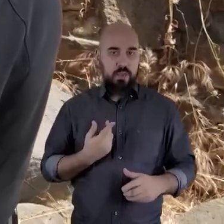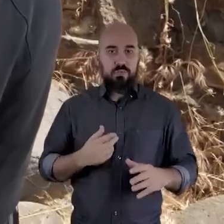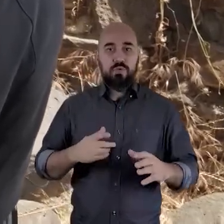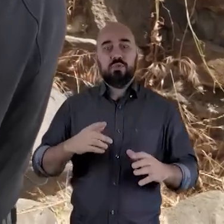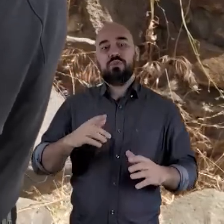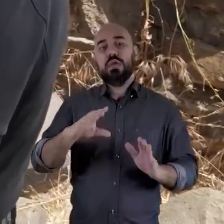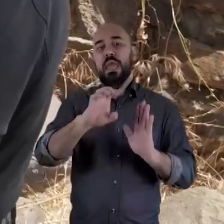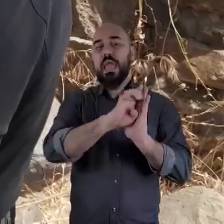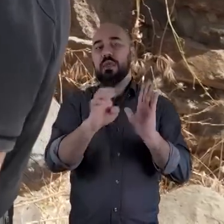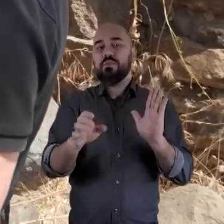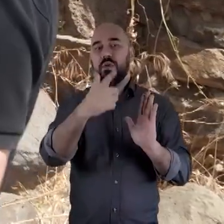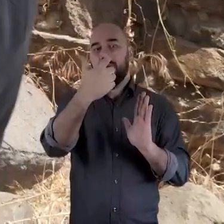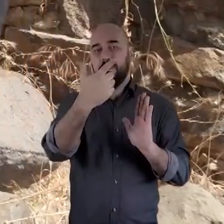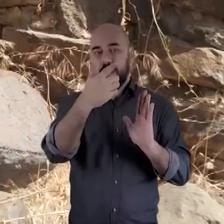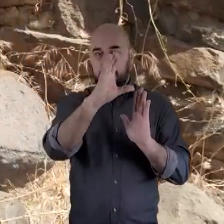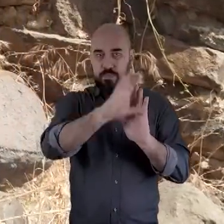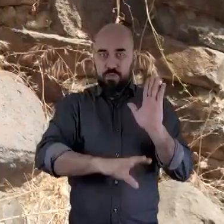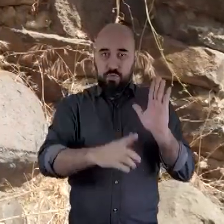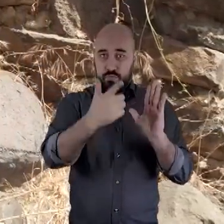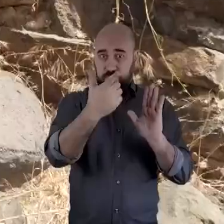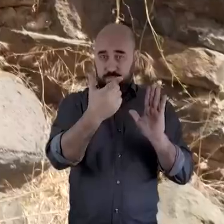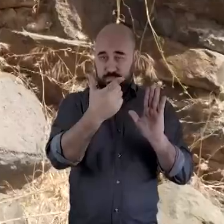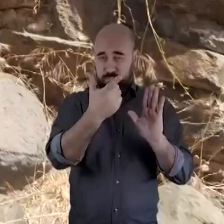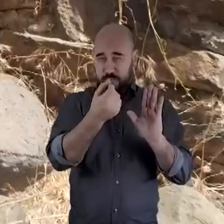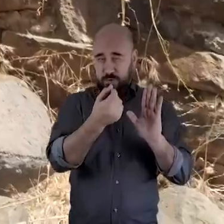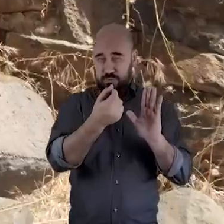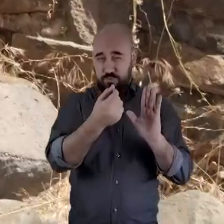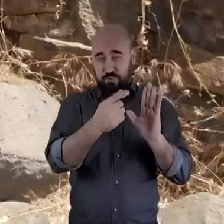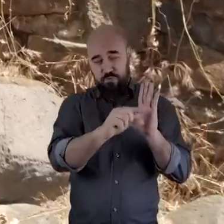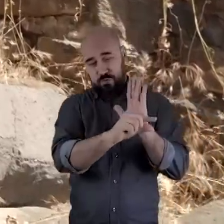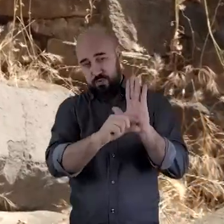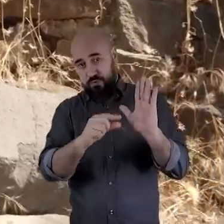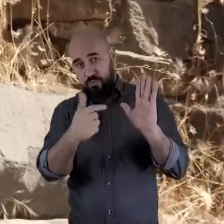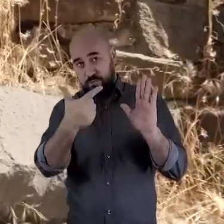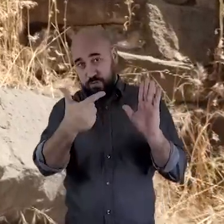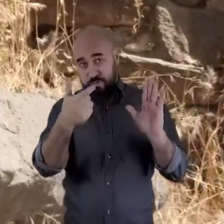verso 26. Vamos ver isso. Vamos ver.